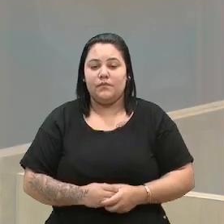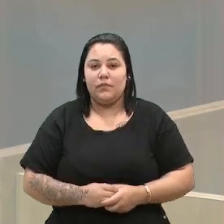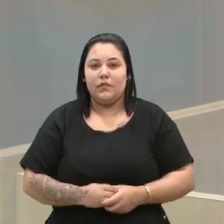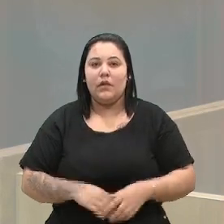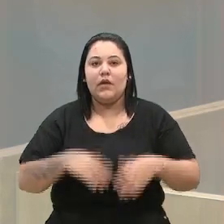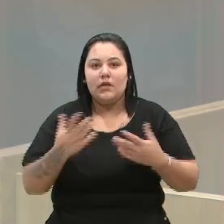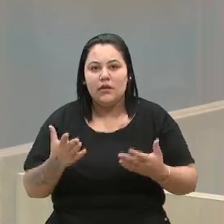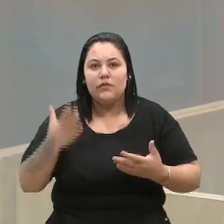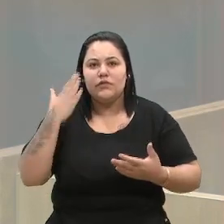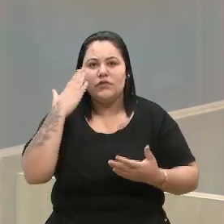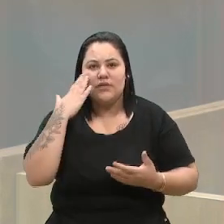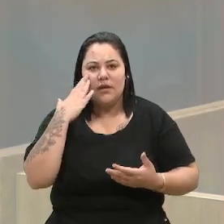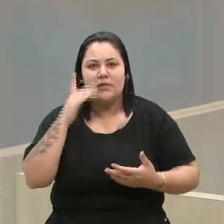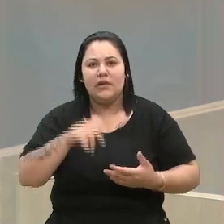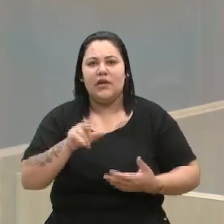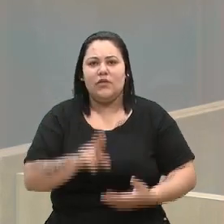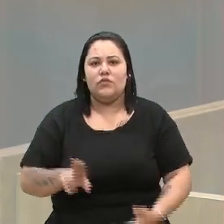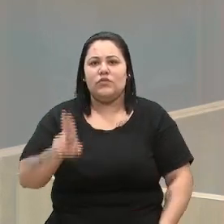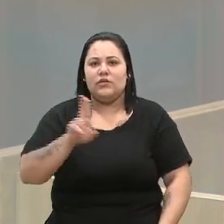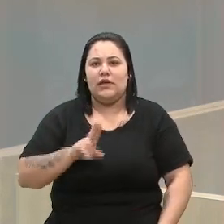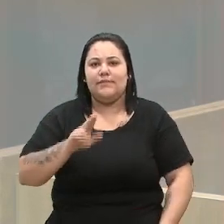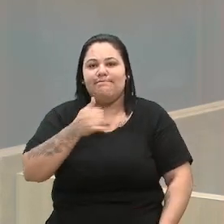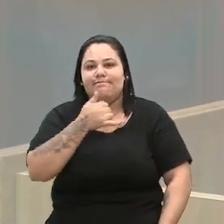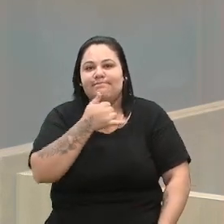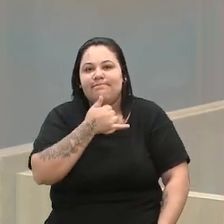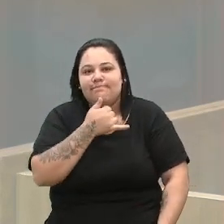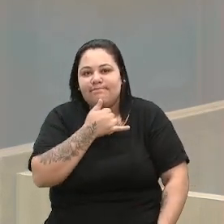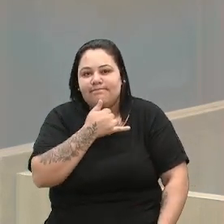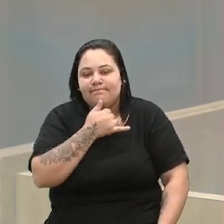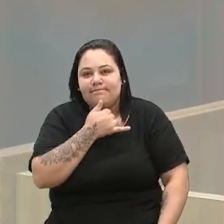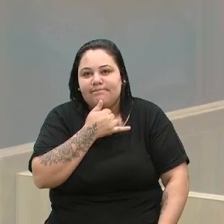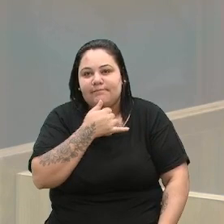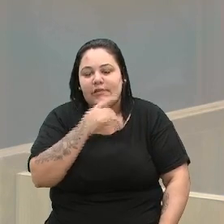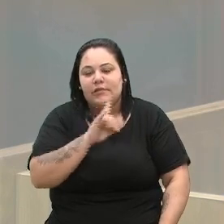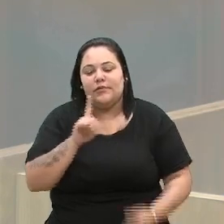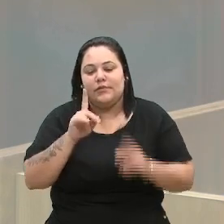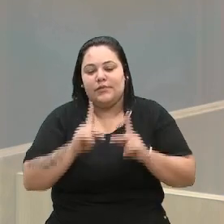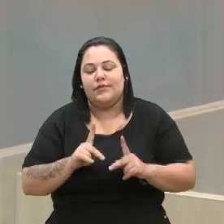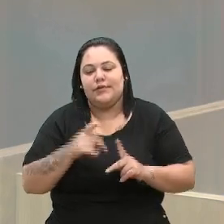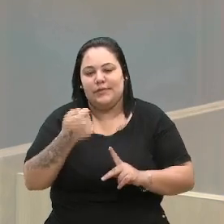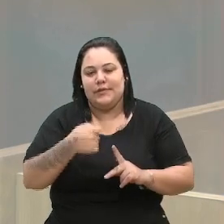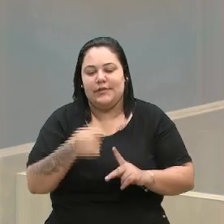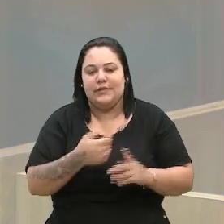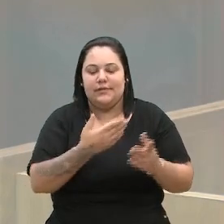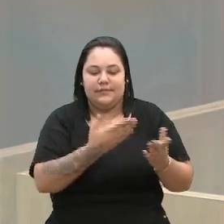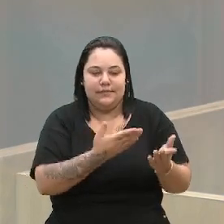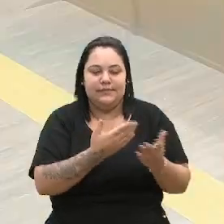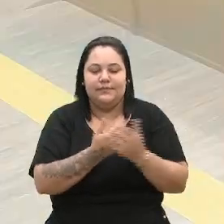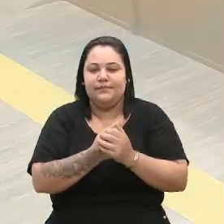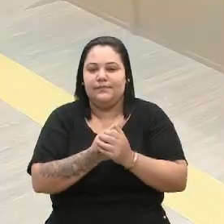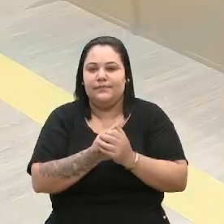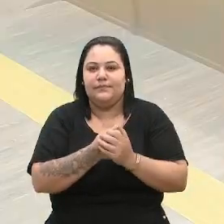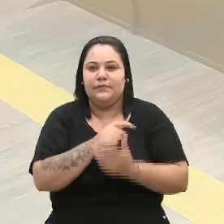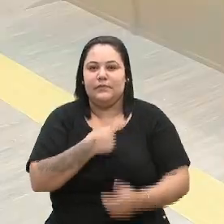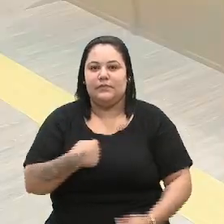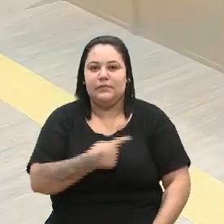que é usado essas milhas, infelizmente, não para as pessoas que mais precisam. Sua parte, vereador Zanquim.